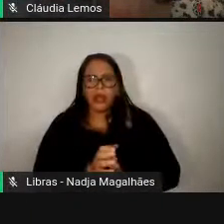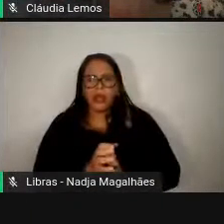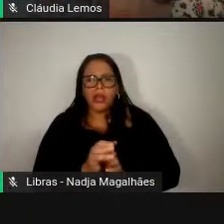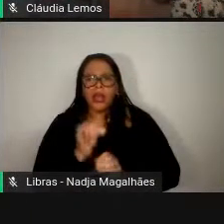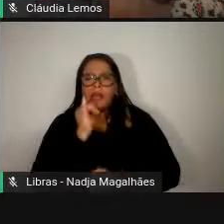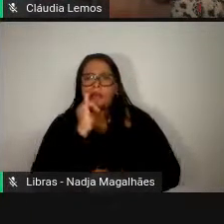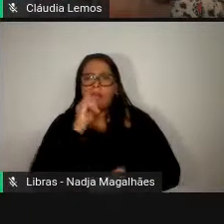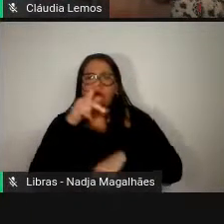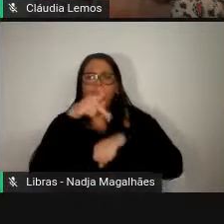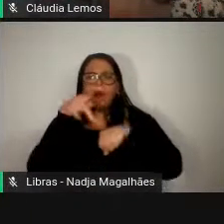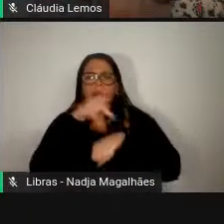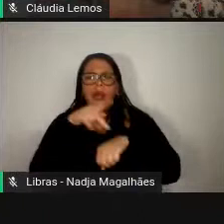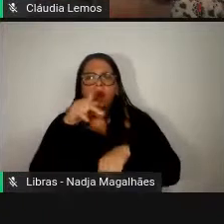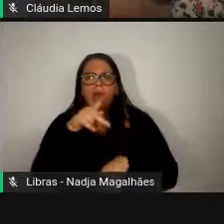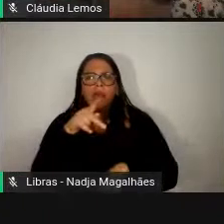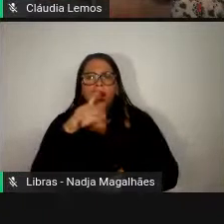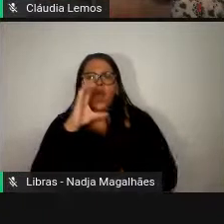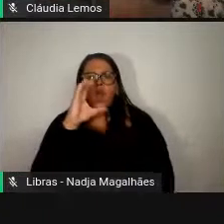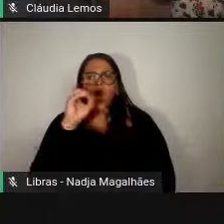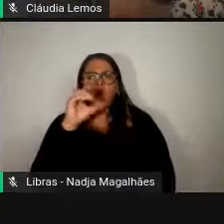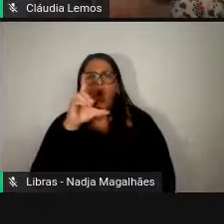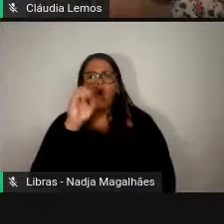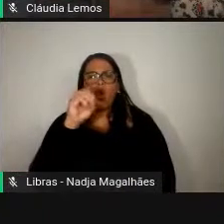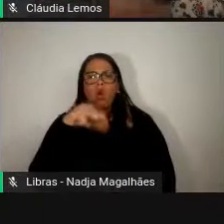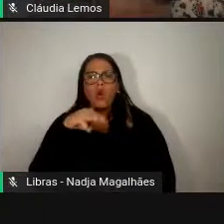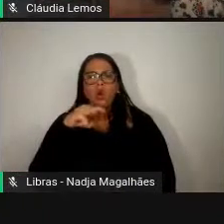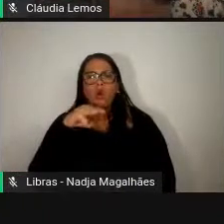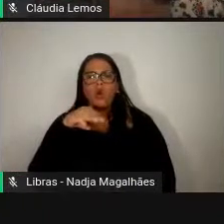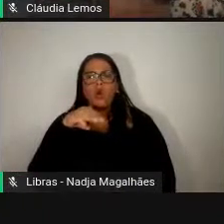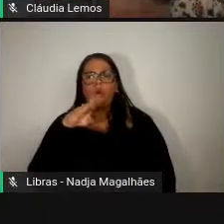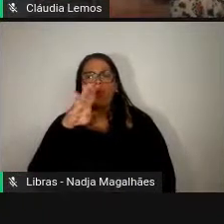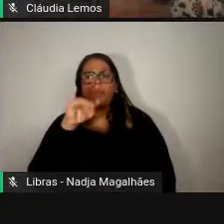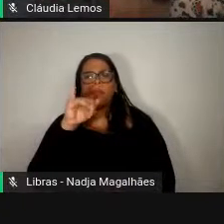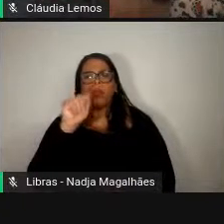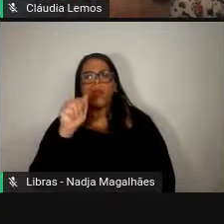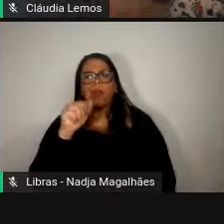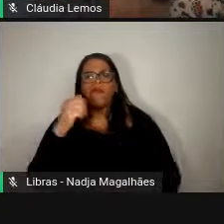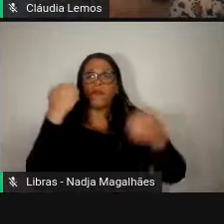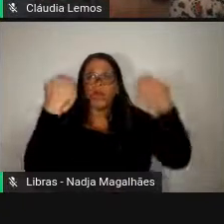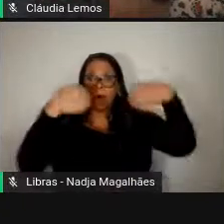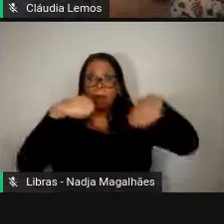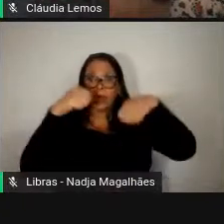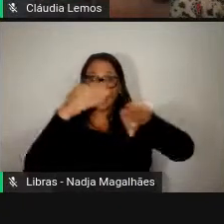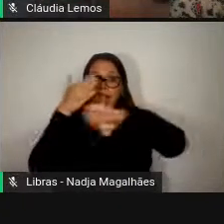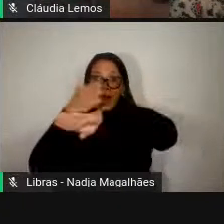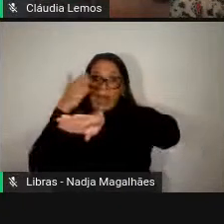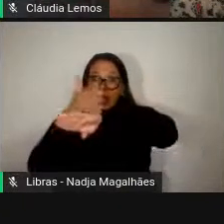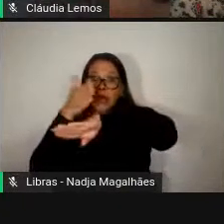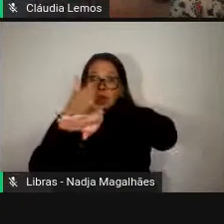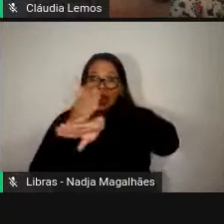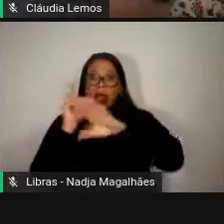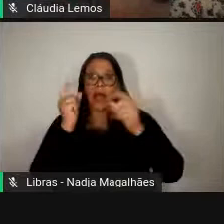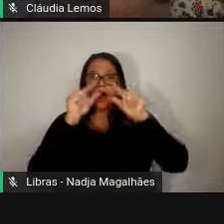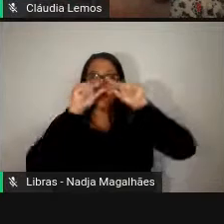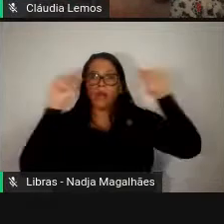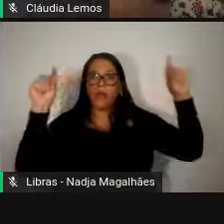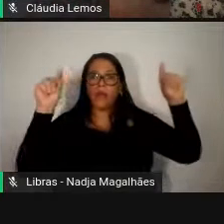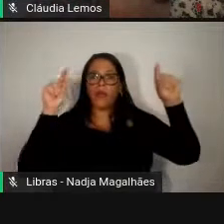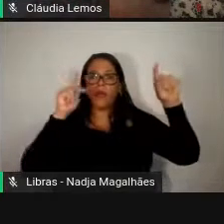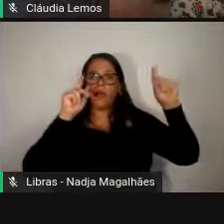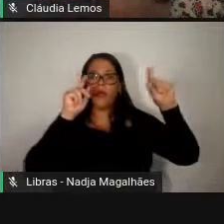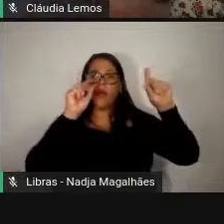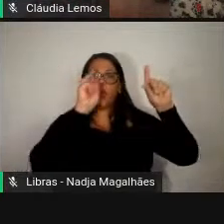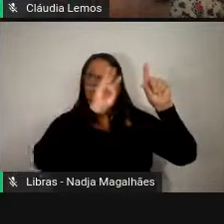exemplo do Congresso da Colômbia. Você precisa entrar num link, e esse link,